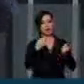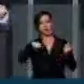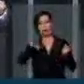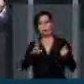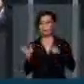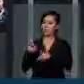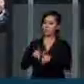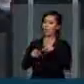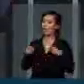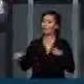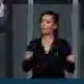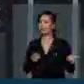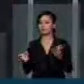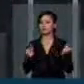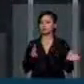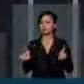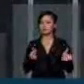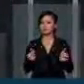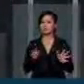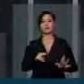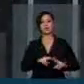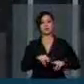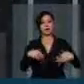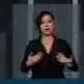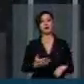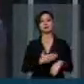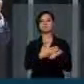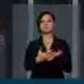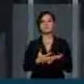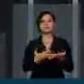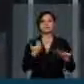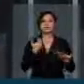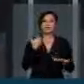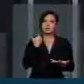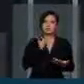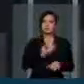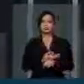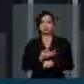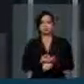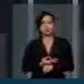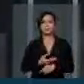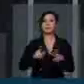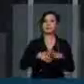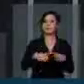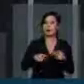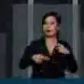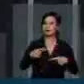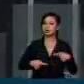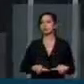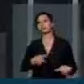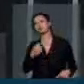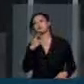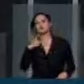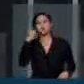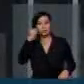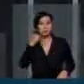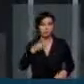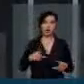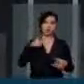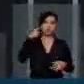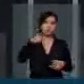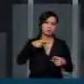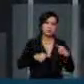dos políticos no geral e dos governantes em particular, onde chega diretamente a demanda. E na questão política,